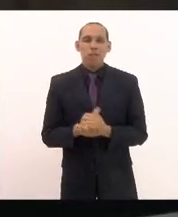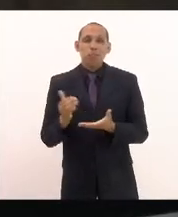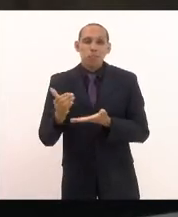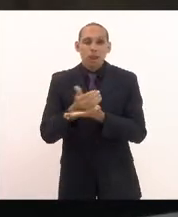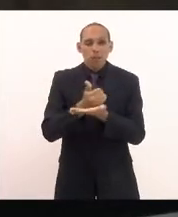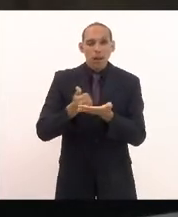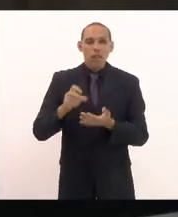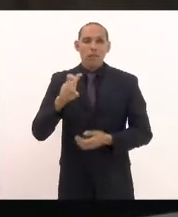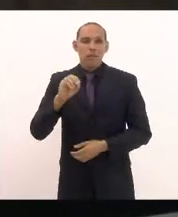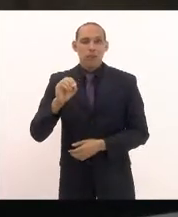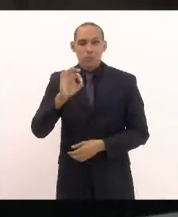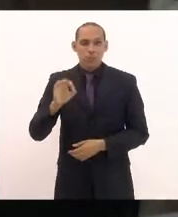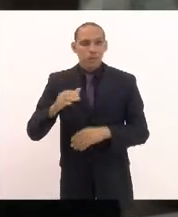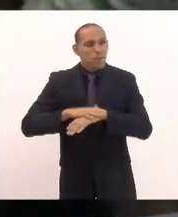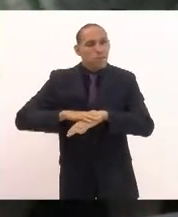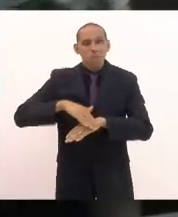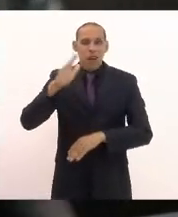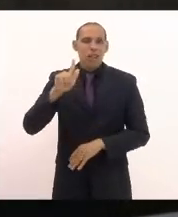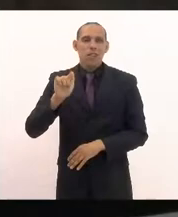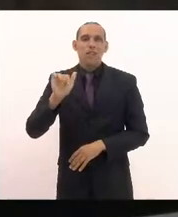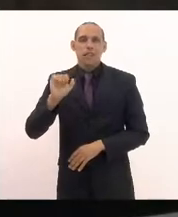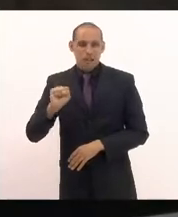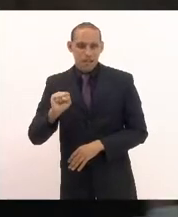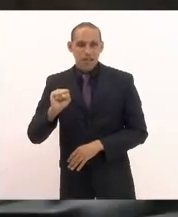de 50% do gás natural.